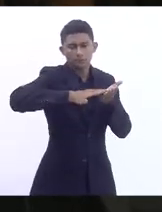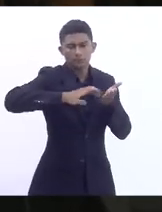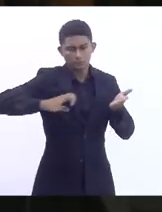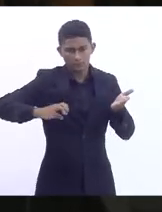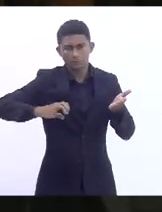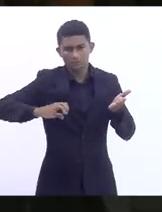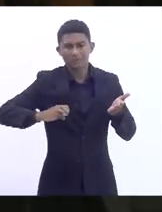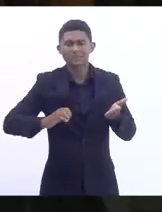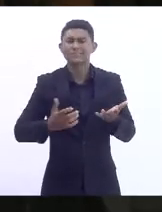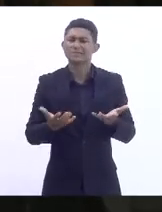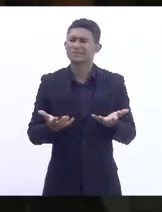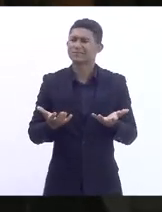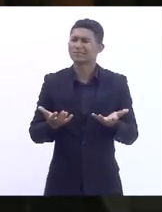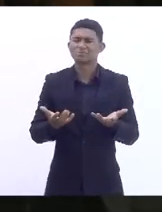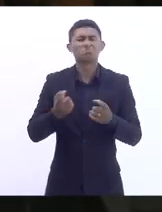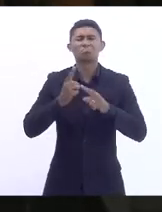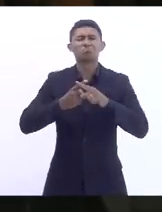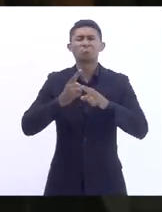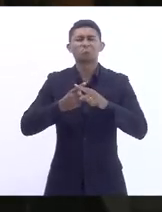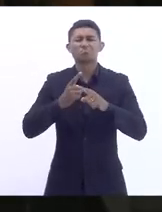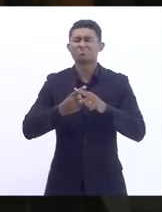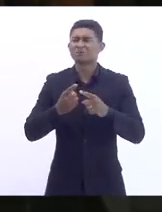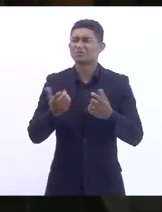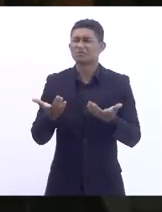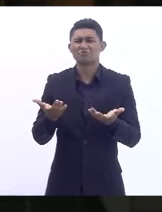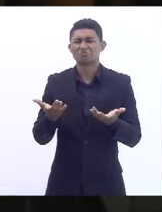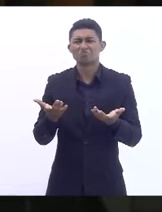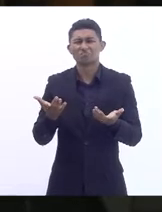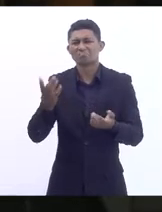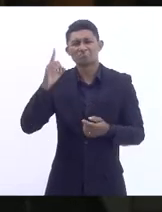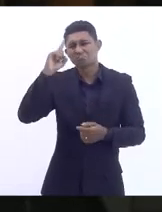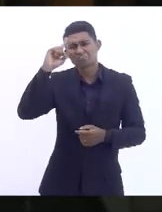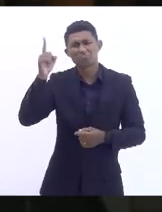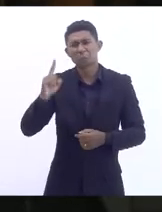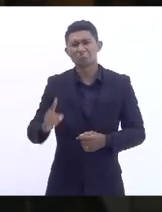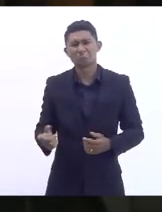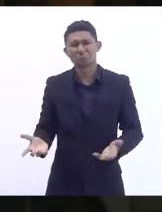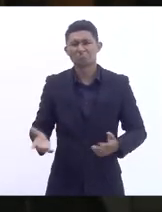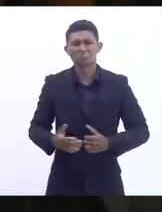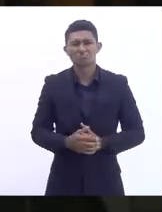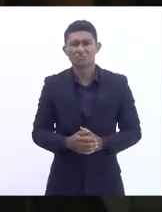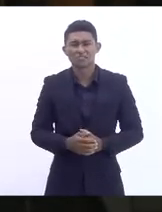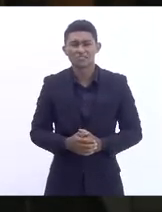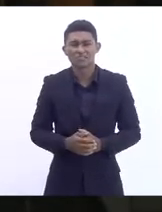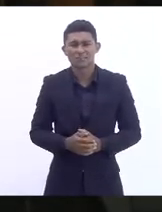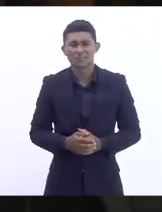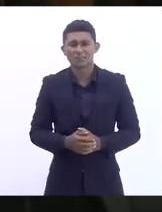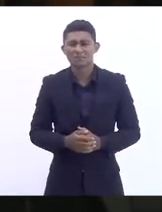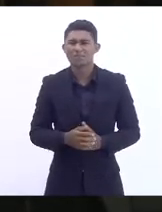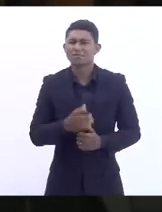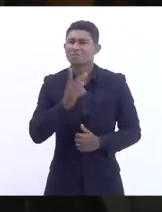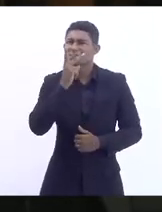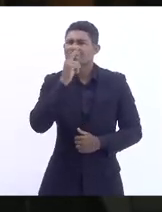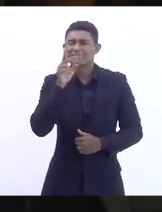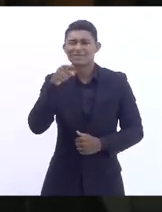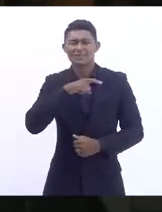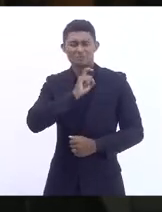tornou inexplicável. E diria até que beira a crueldade,